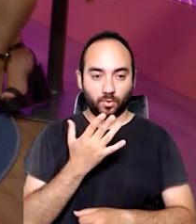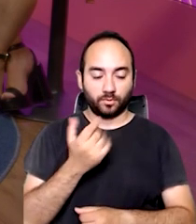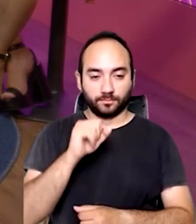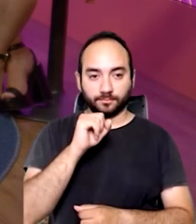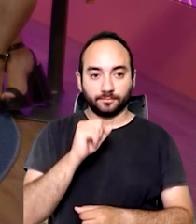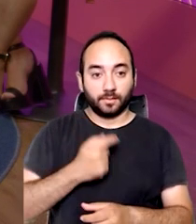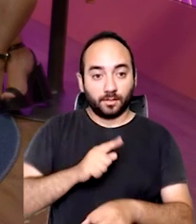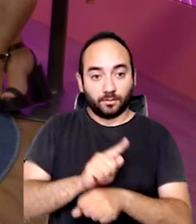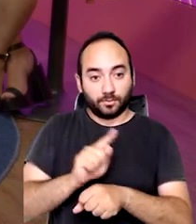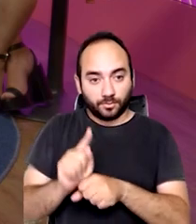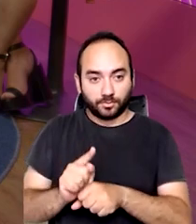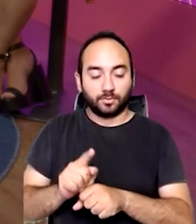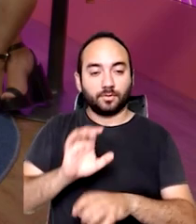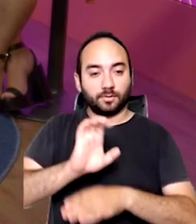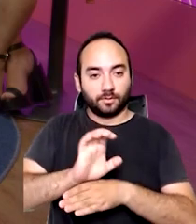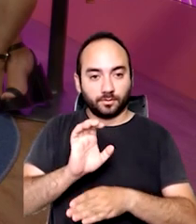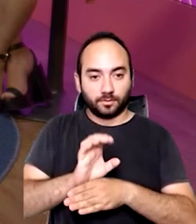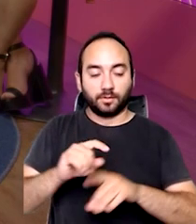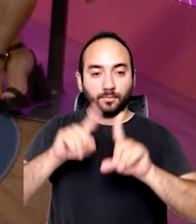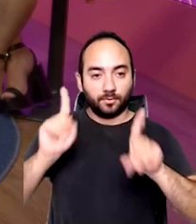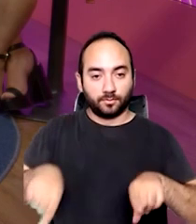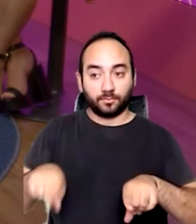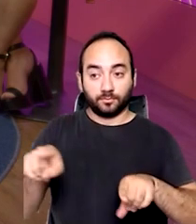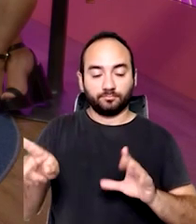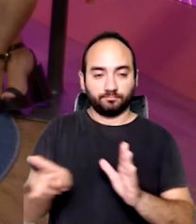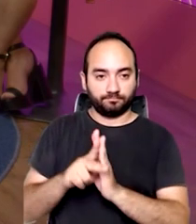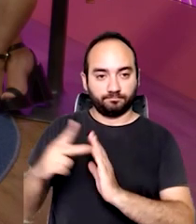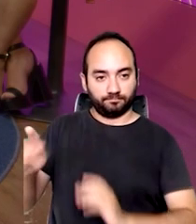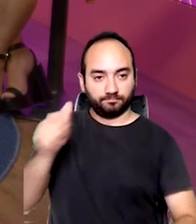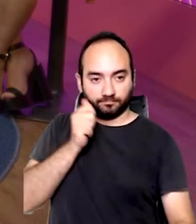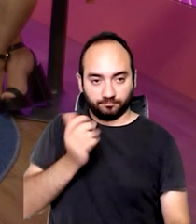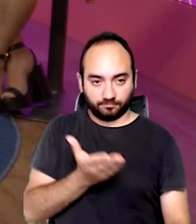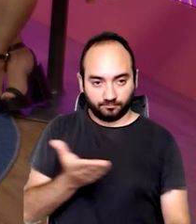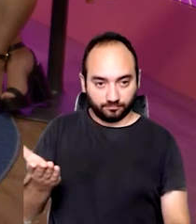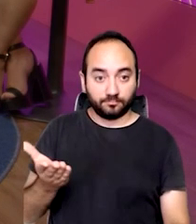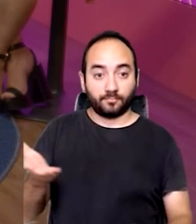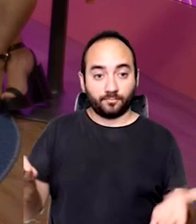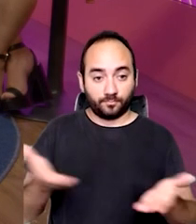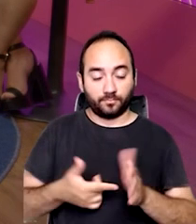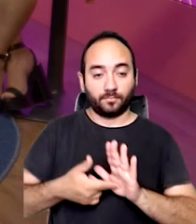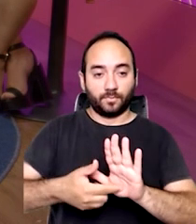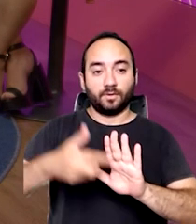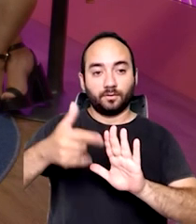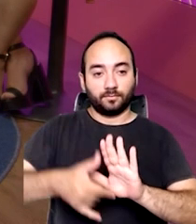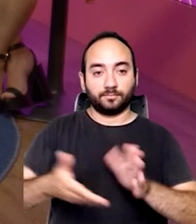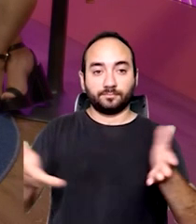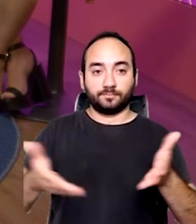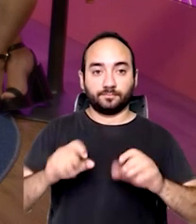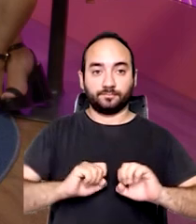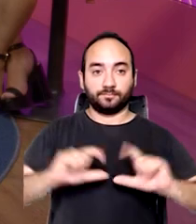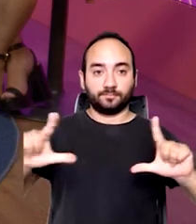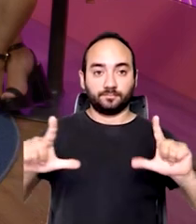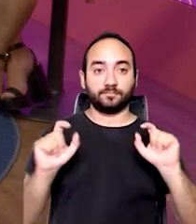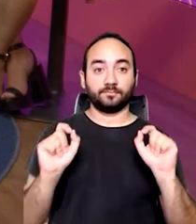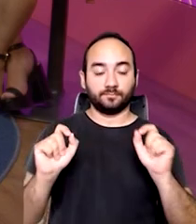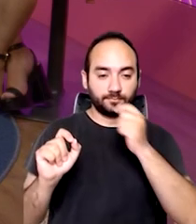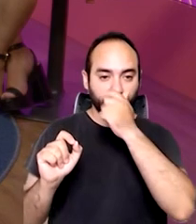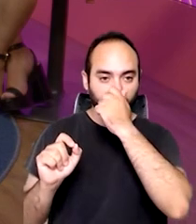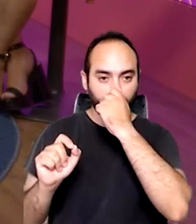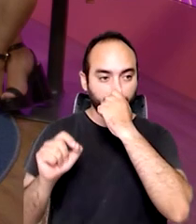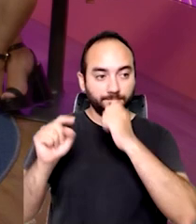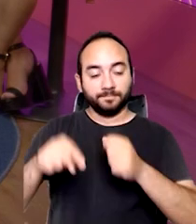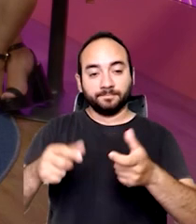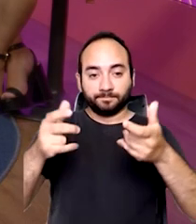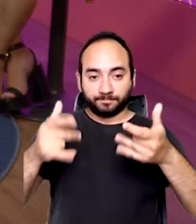sou gestor Estadual do programa sebra delas e Hoje venho aqui apresentar esse programa que o